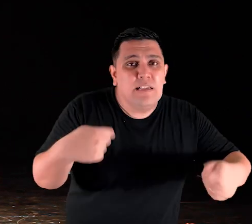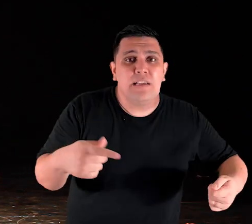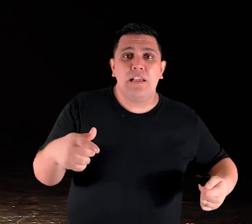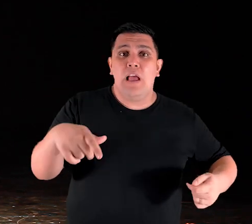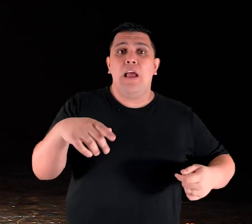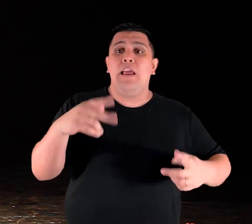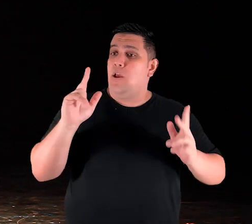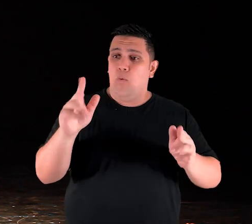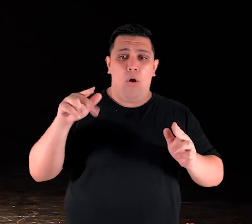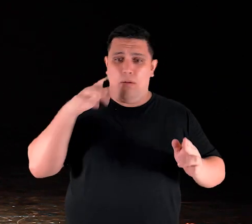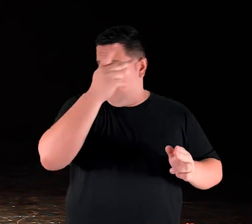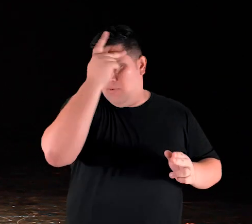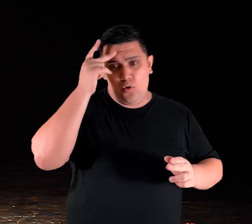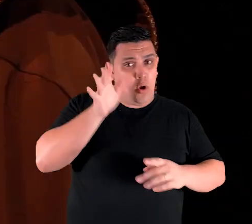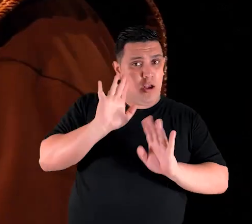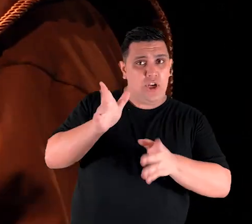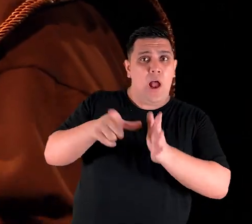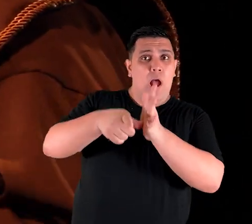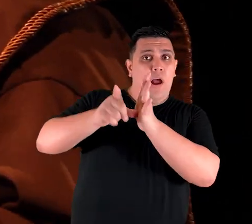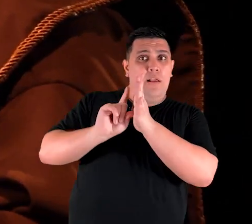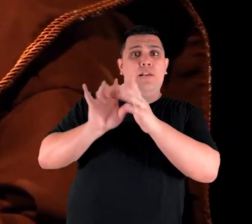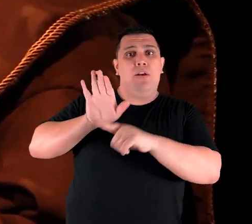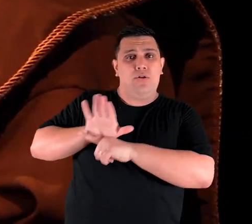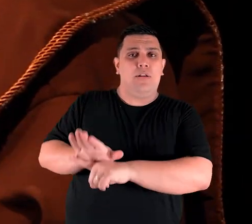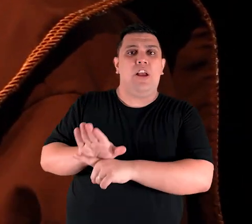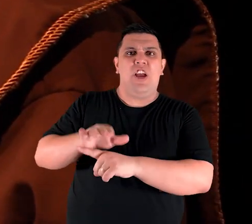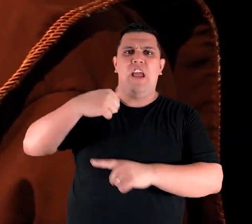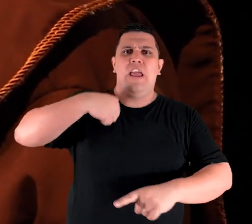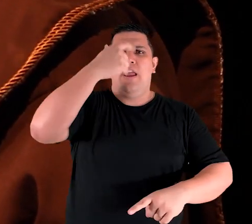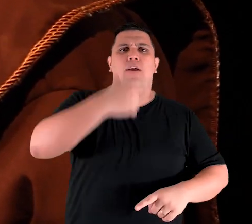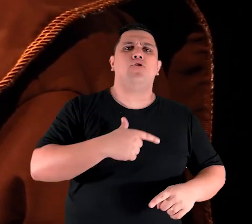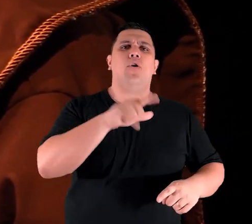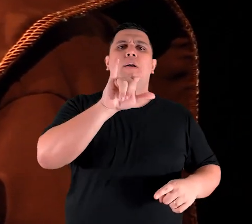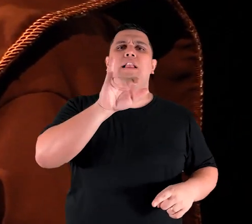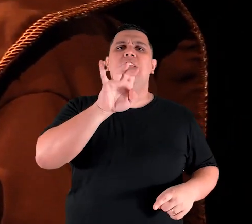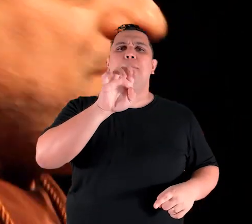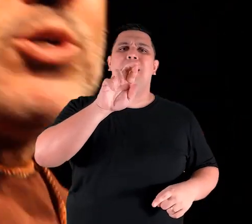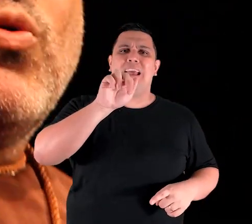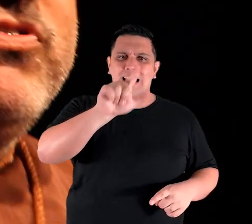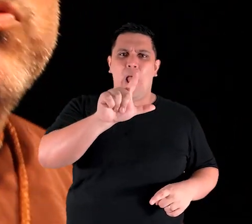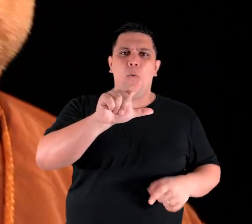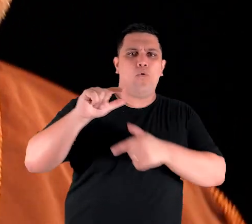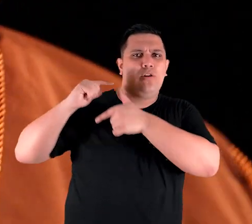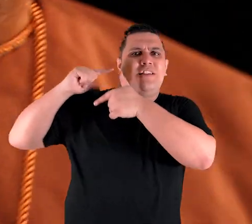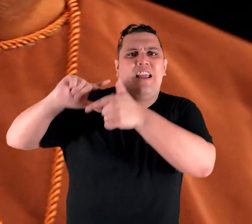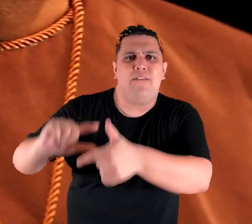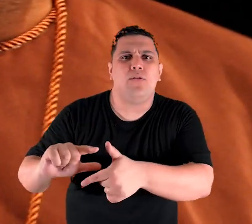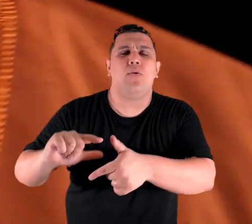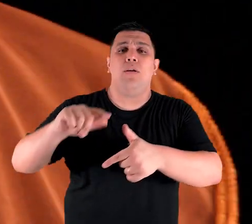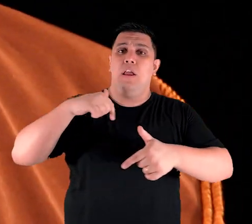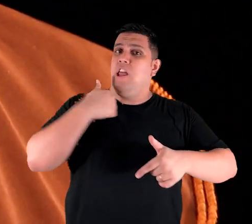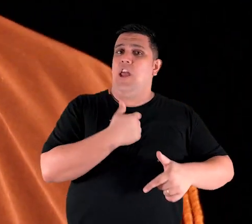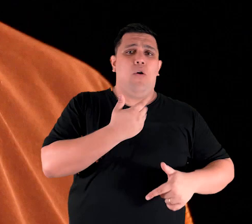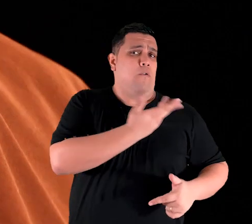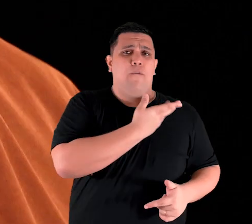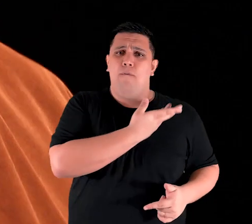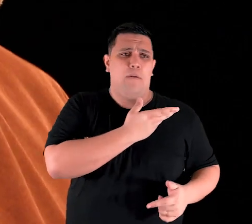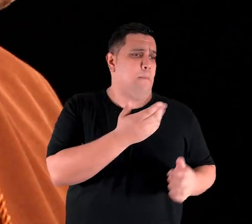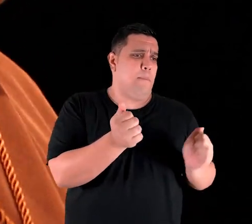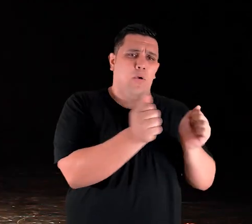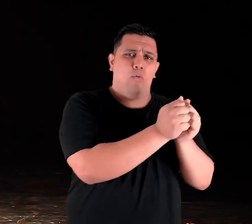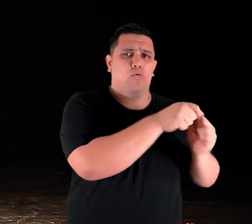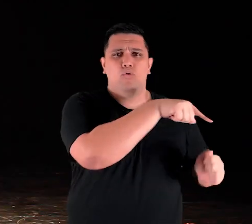ajudados outrora. Eu sou um liberal conservador, mas convivo muito bem com os meus amigos